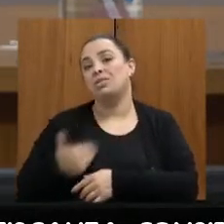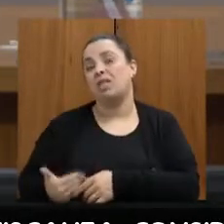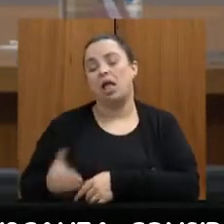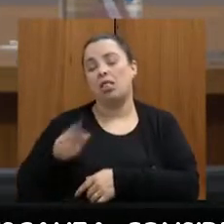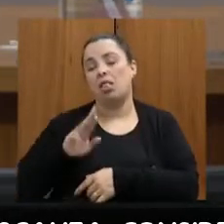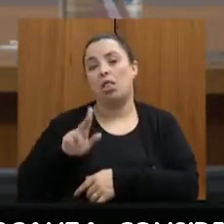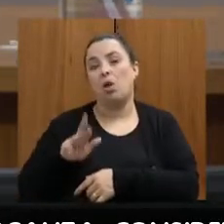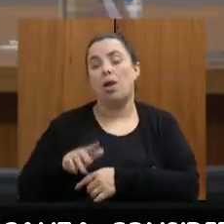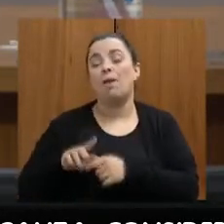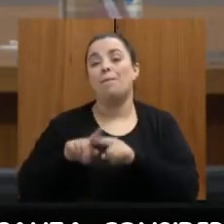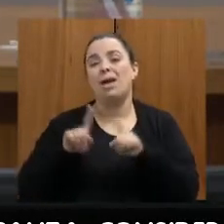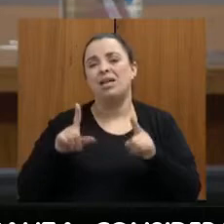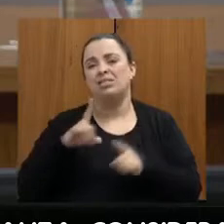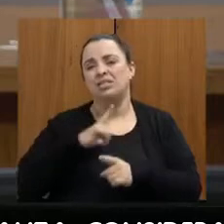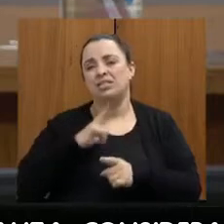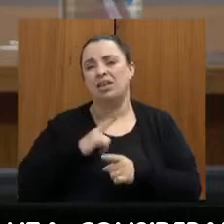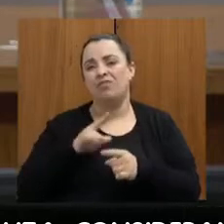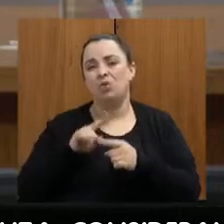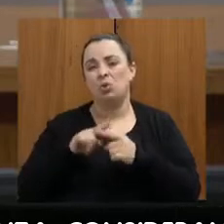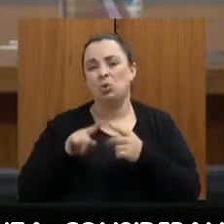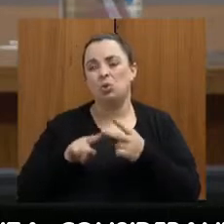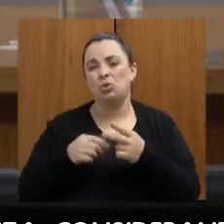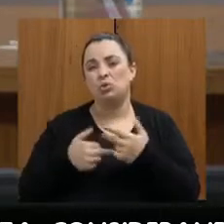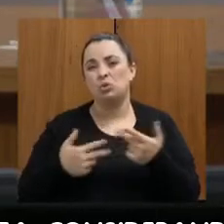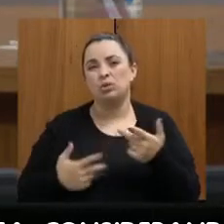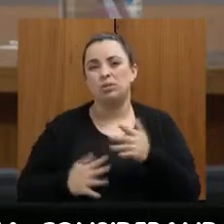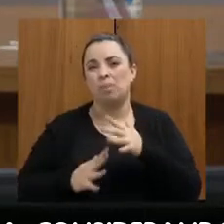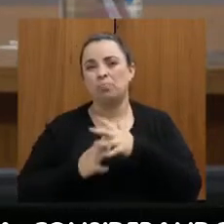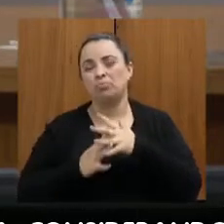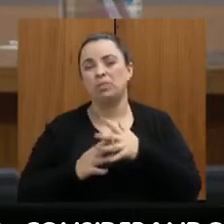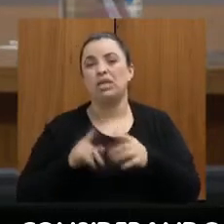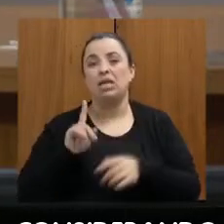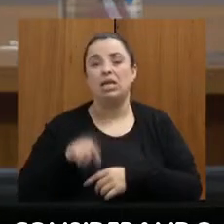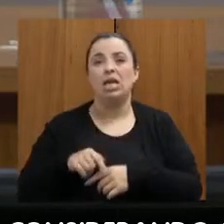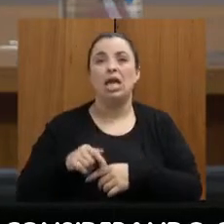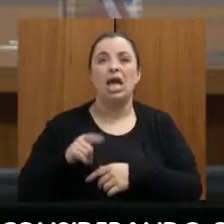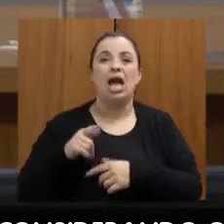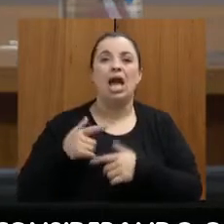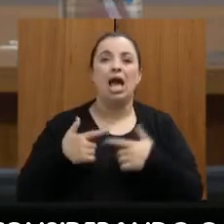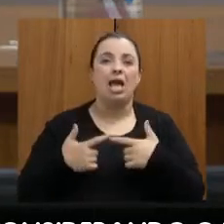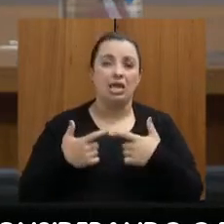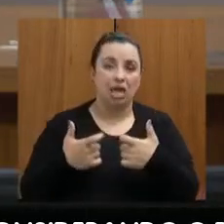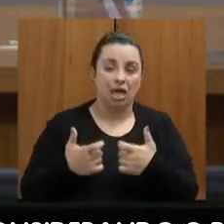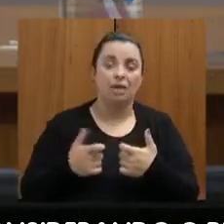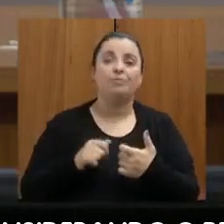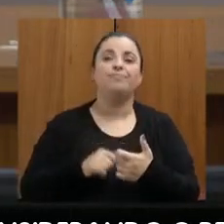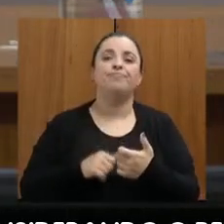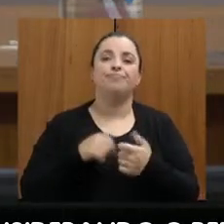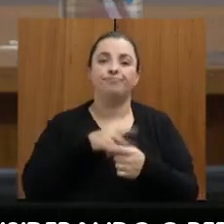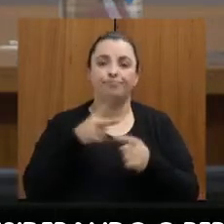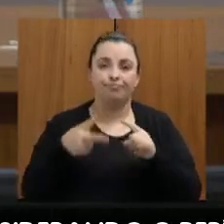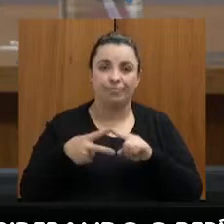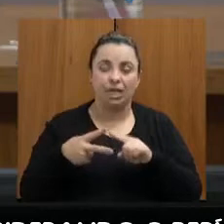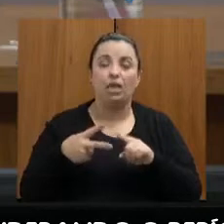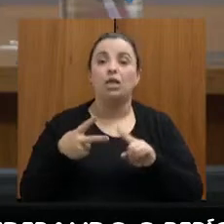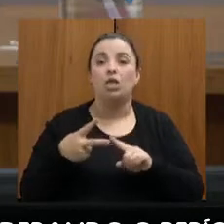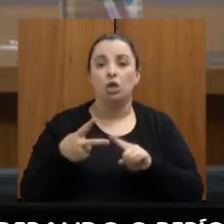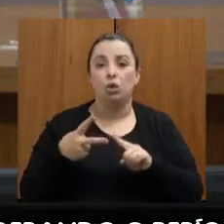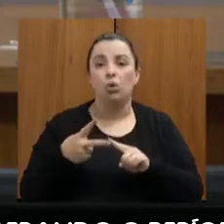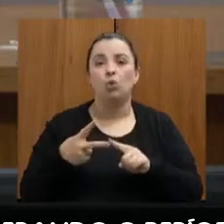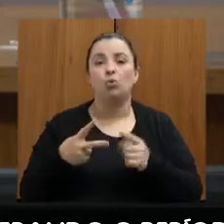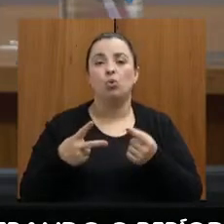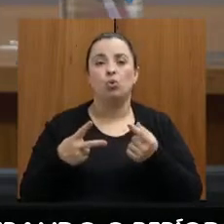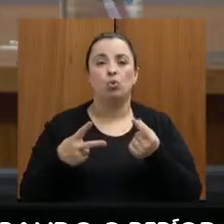a gente teve dois fatores importantes que foi a questão da guerra e aumento dos custos então isso fez com que